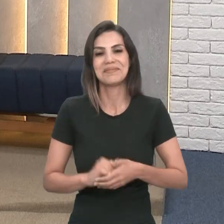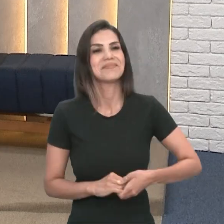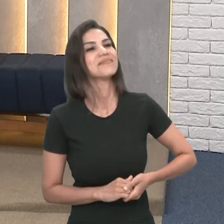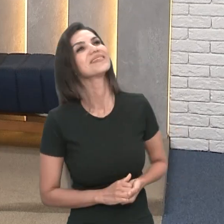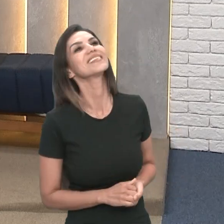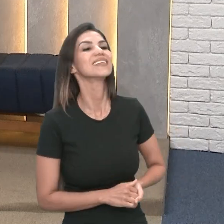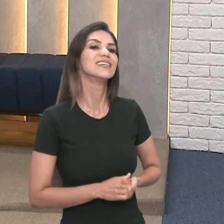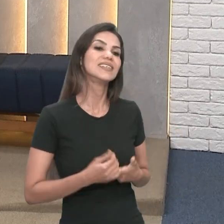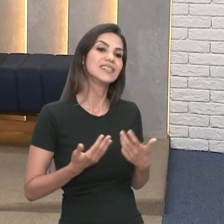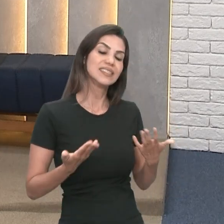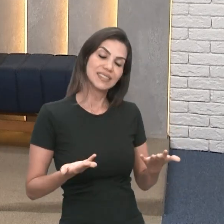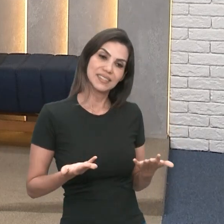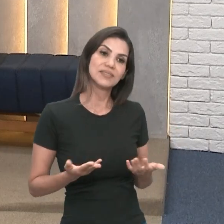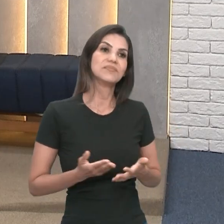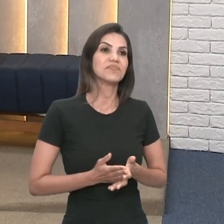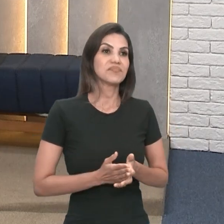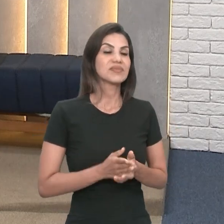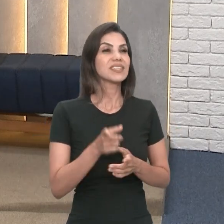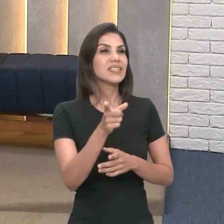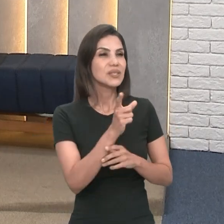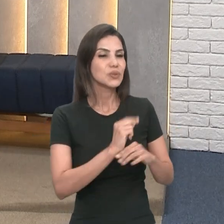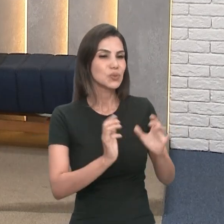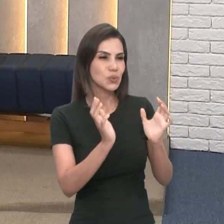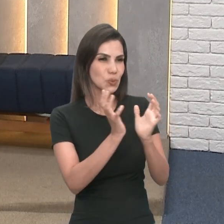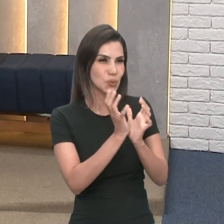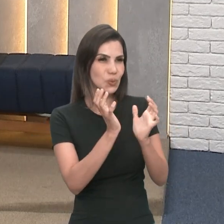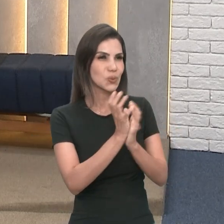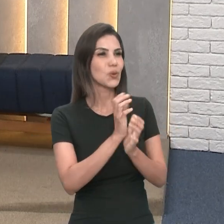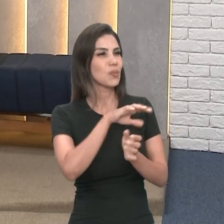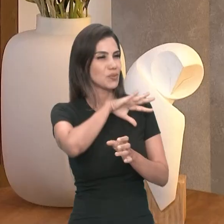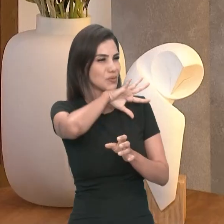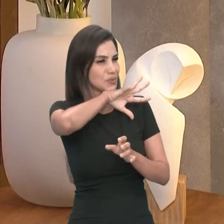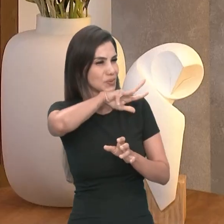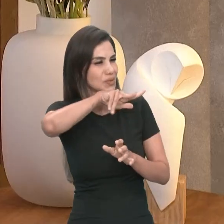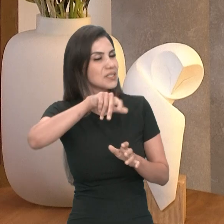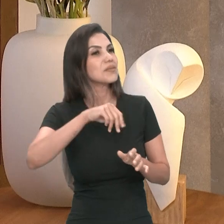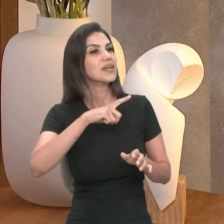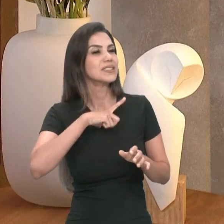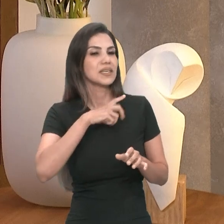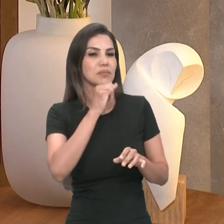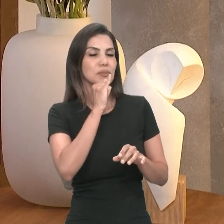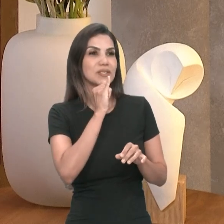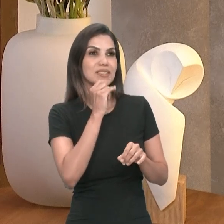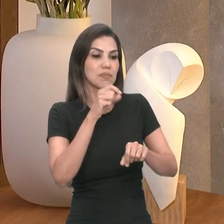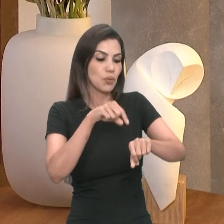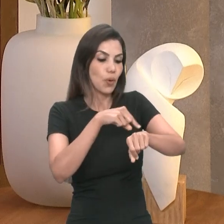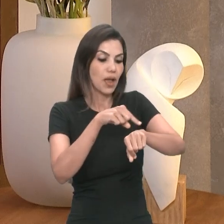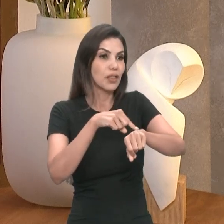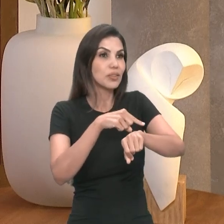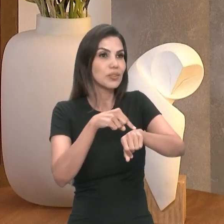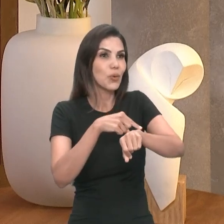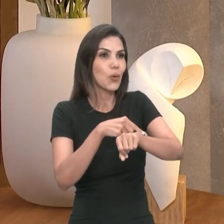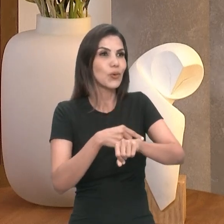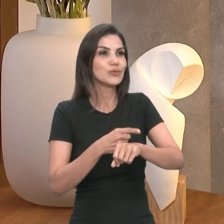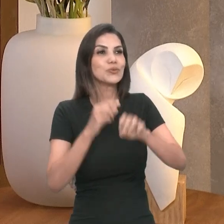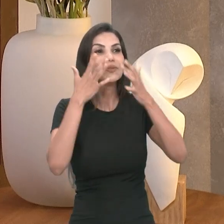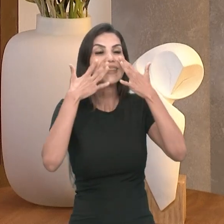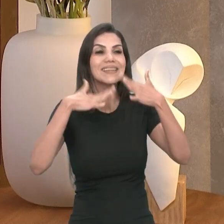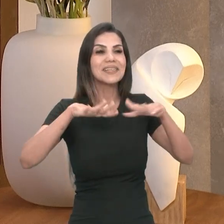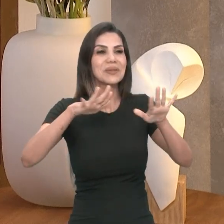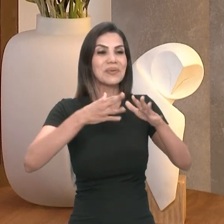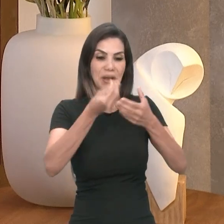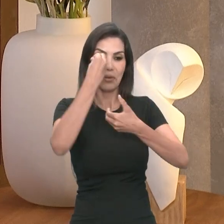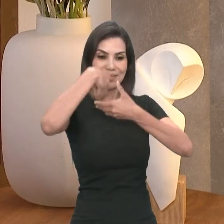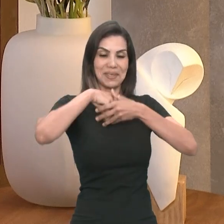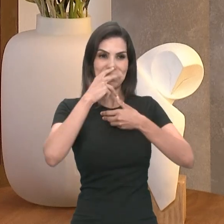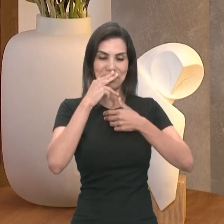reino animal, existe o que nós chamamos de relógio biológico, né, existe um relógio interno nosso. E existem diferenças,